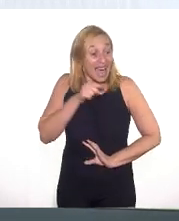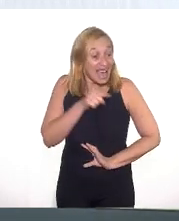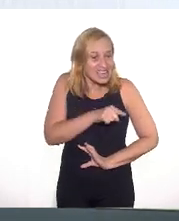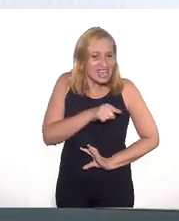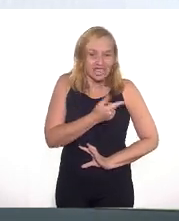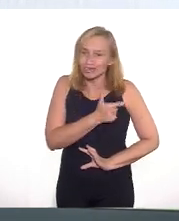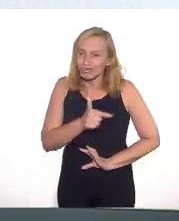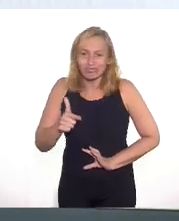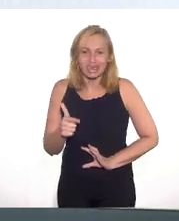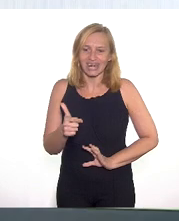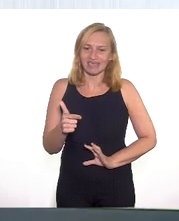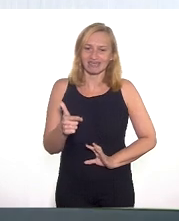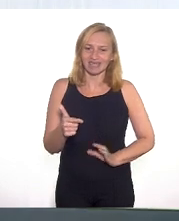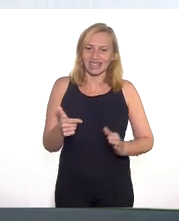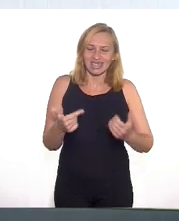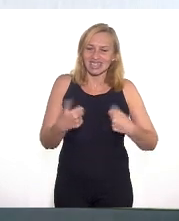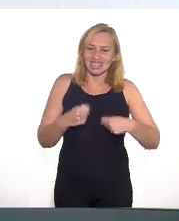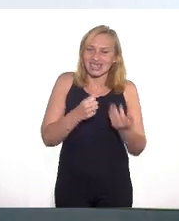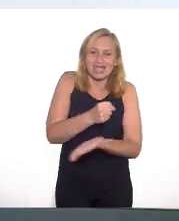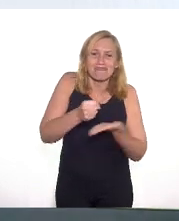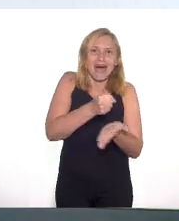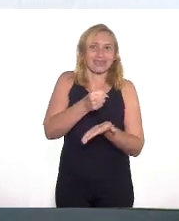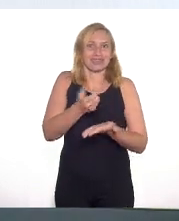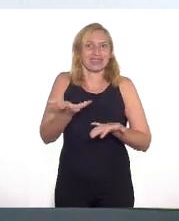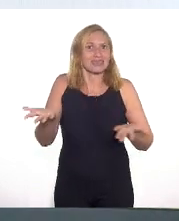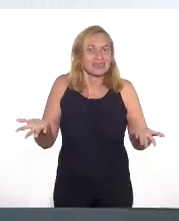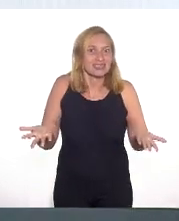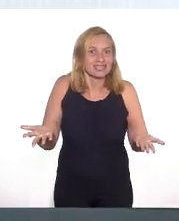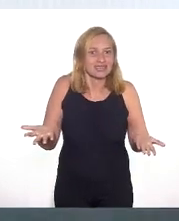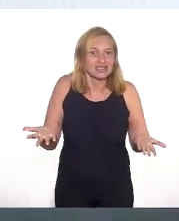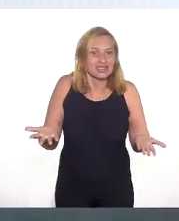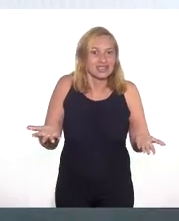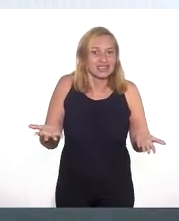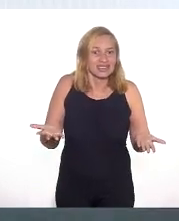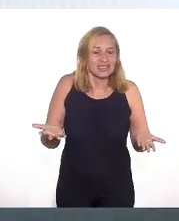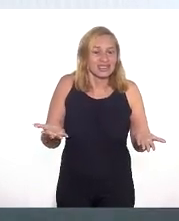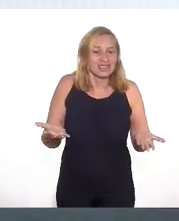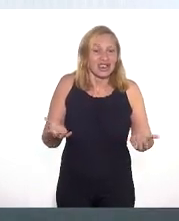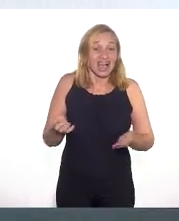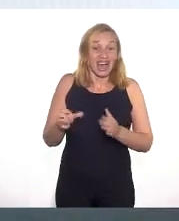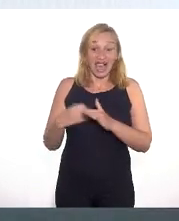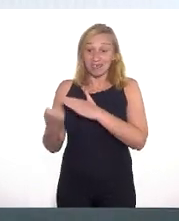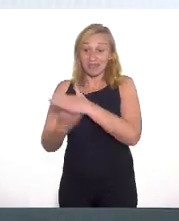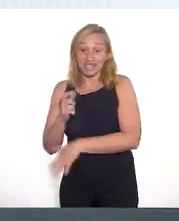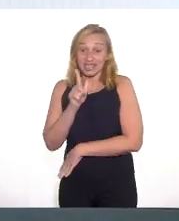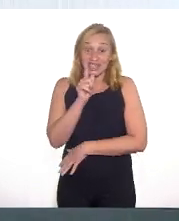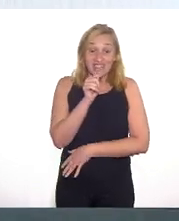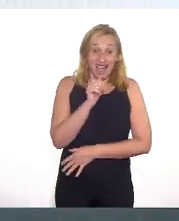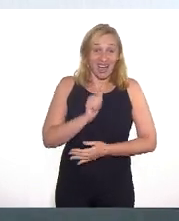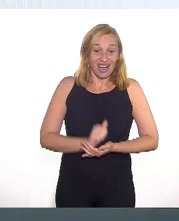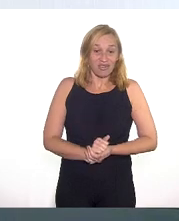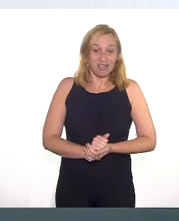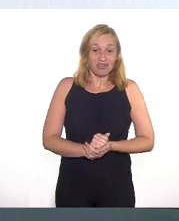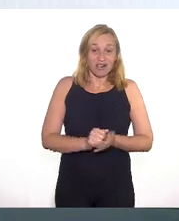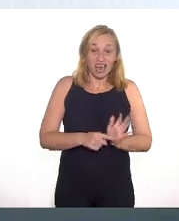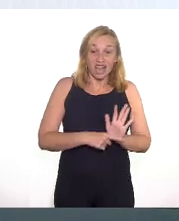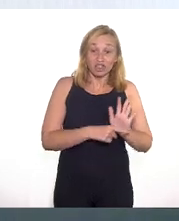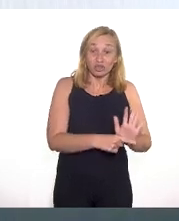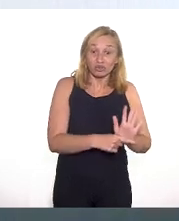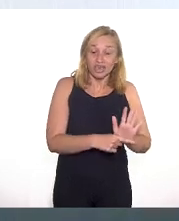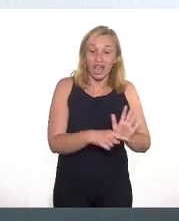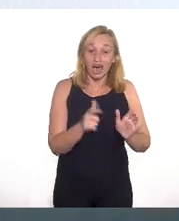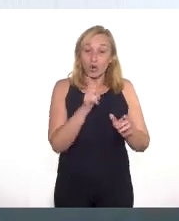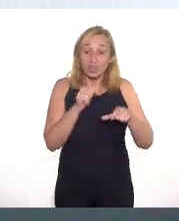tem mais a sua necessidade básica. A concessão da SEDAI, ela vai atingir o